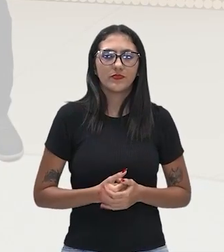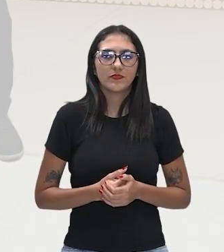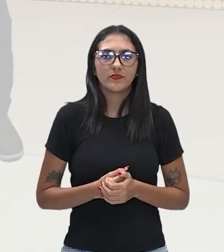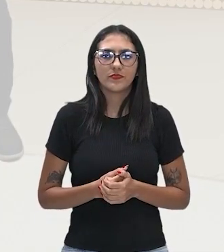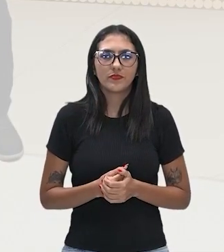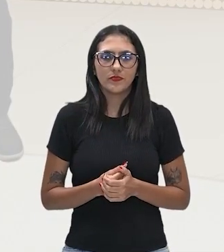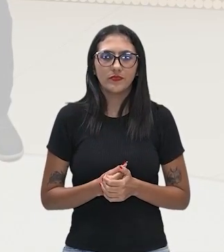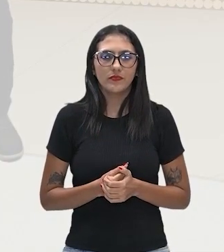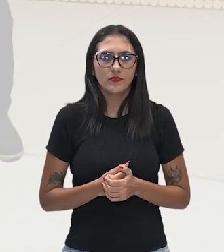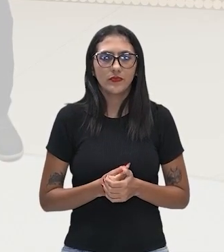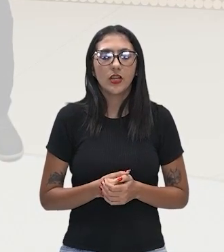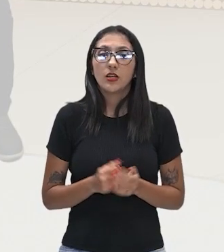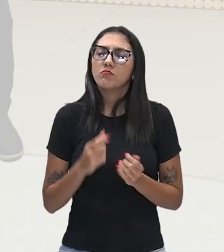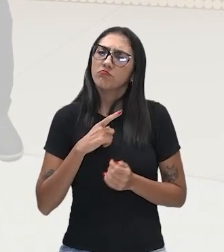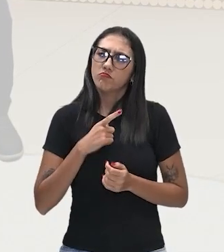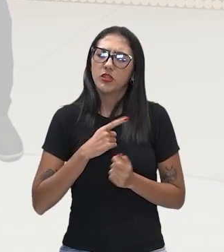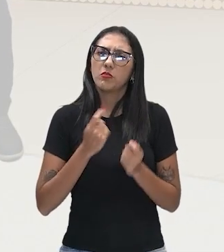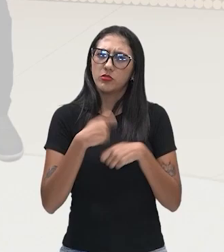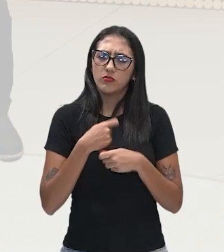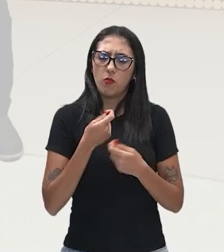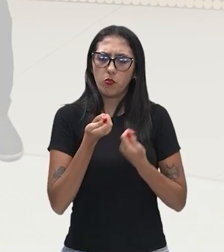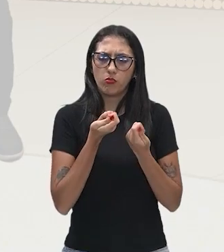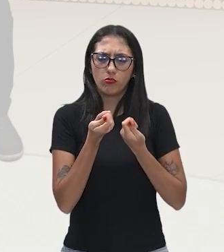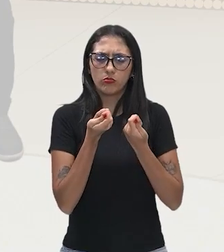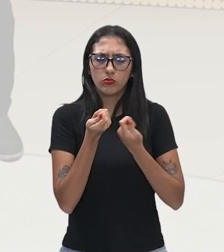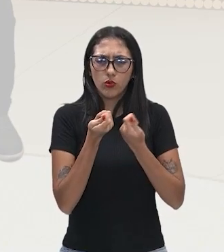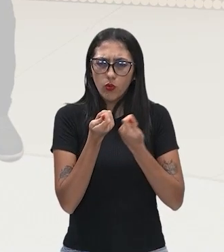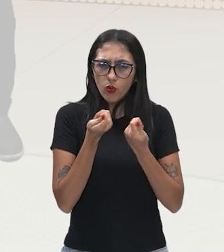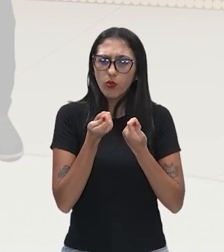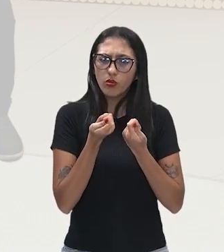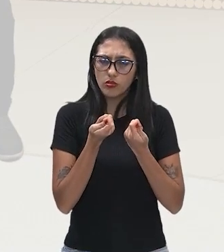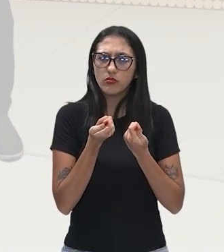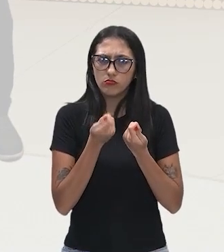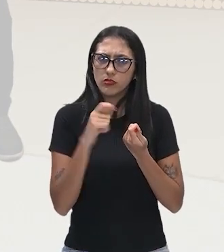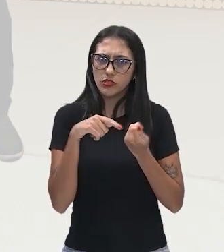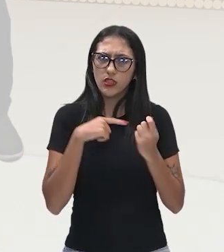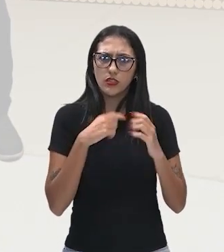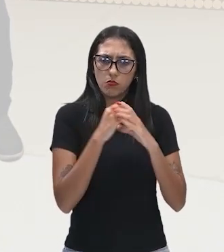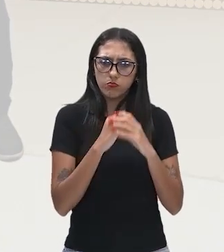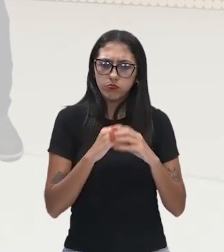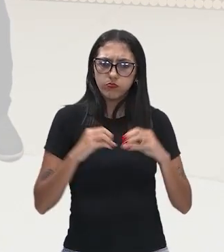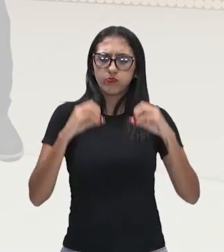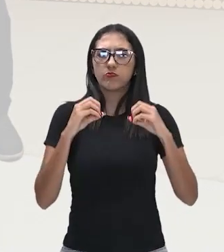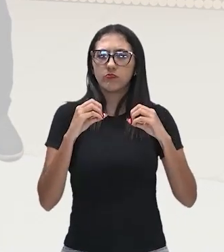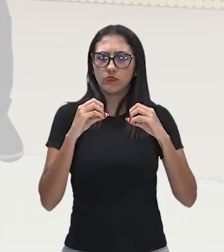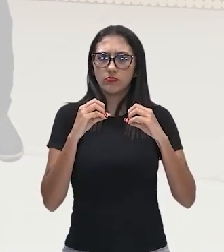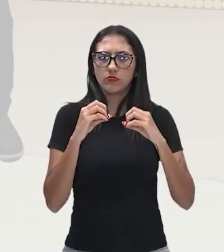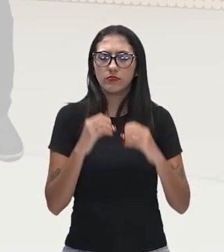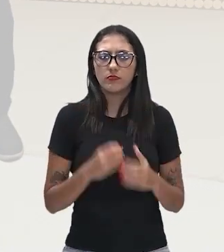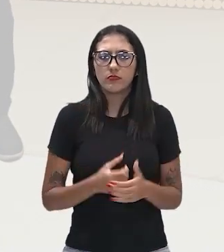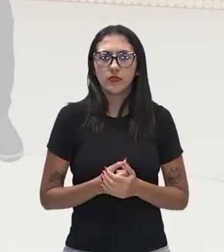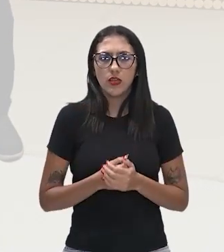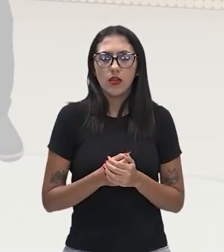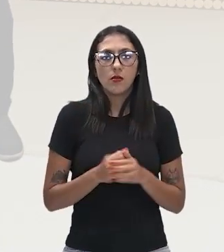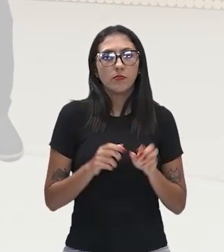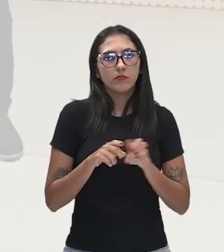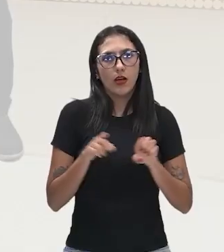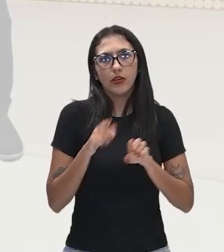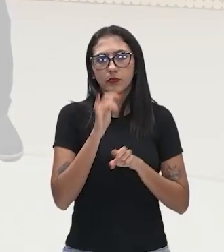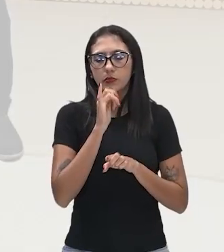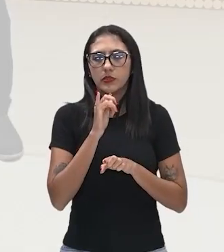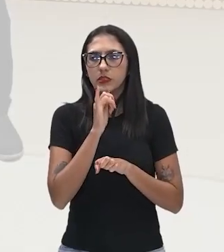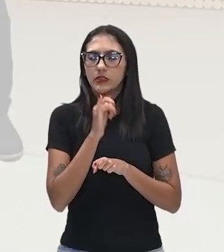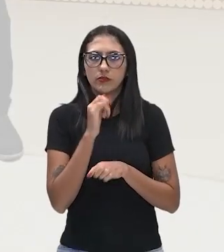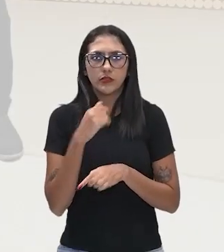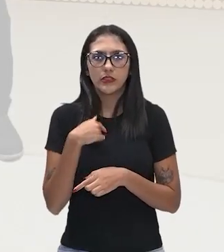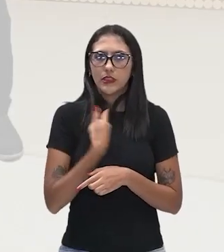pode controlar esse tipo de fissão, tá? Mas também pode ser que a gente perca o controle. Porque quando